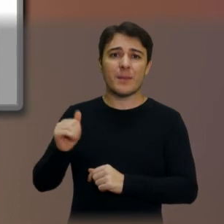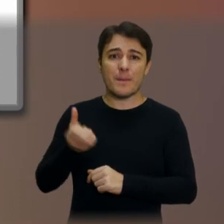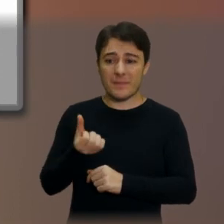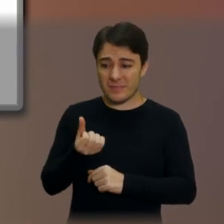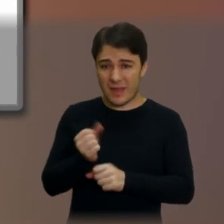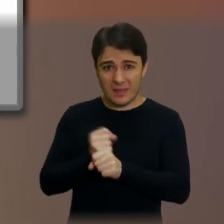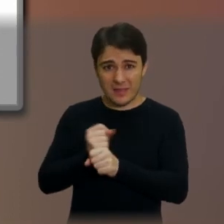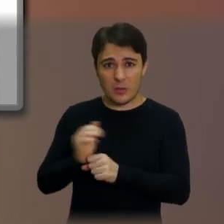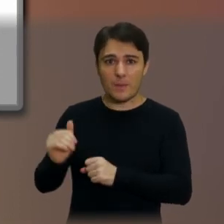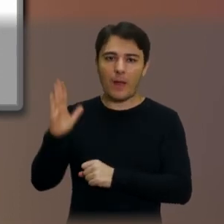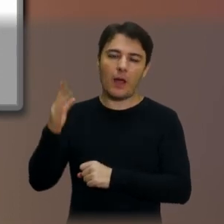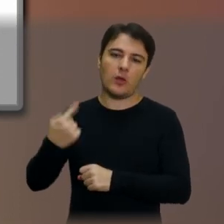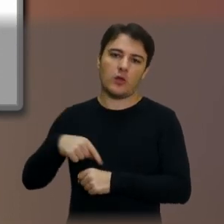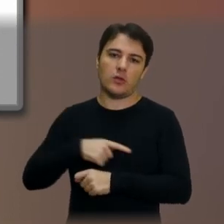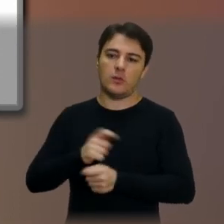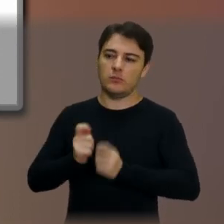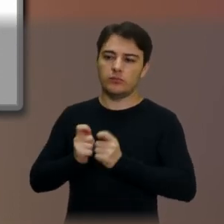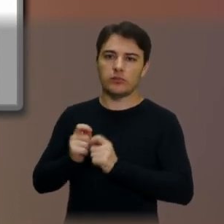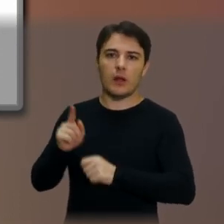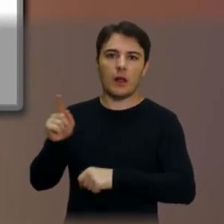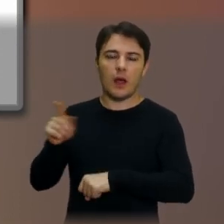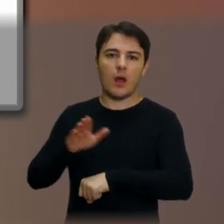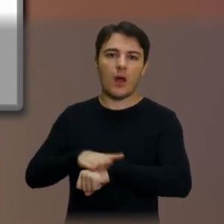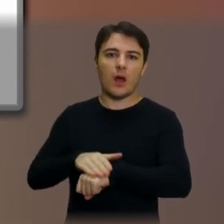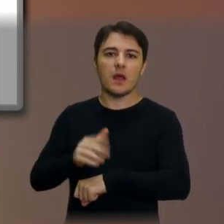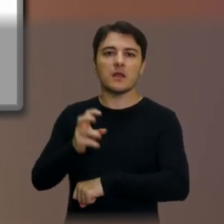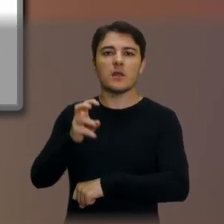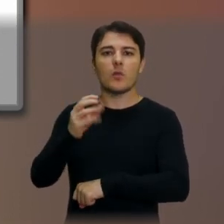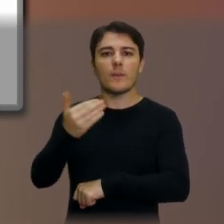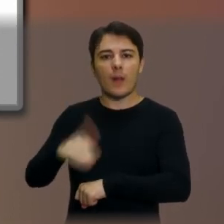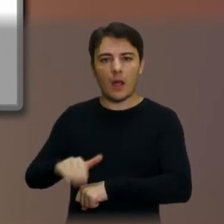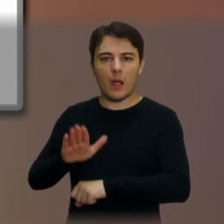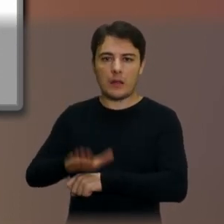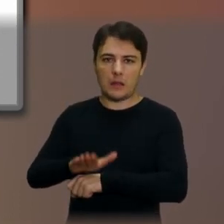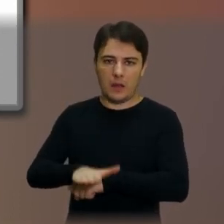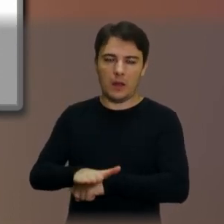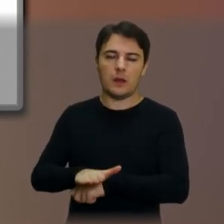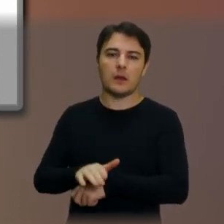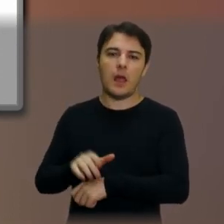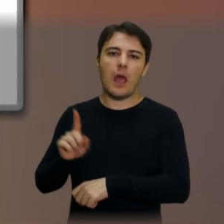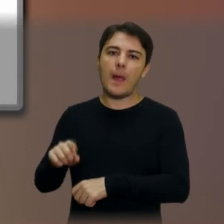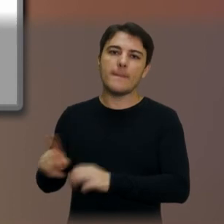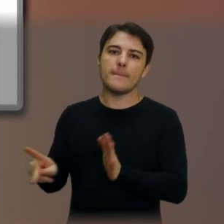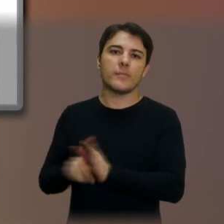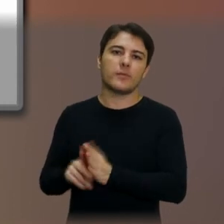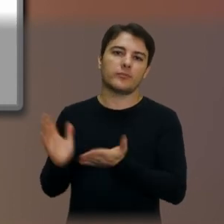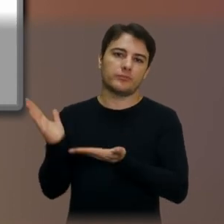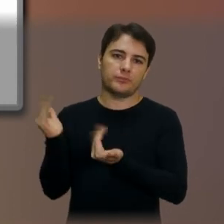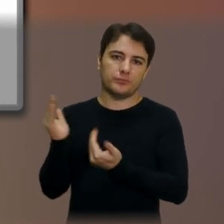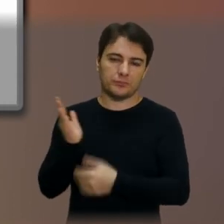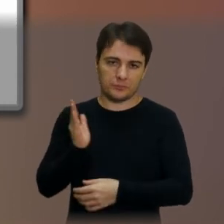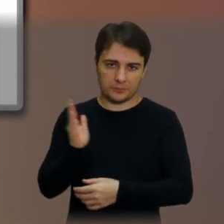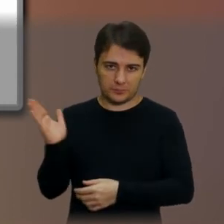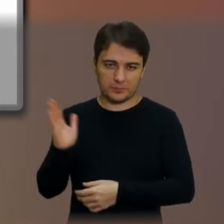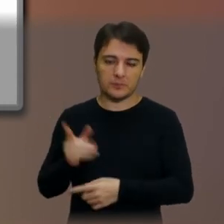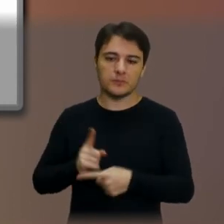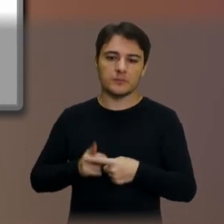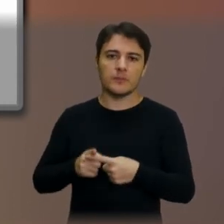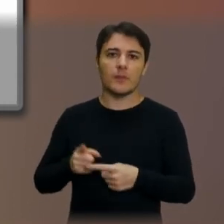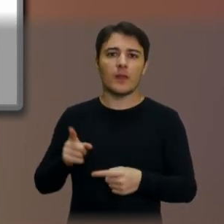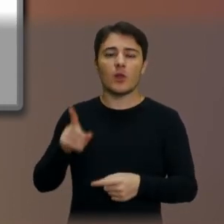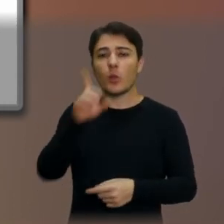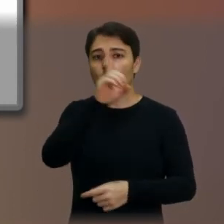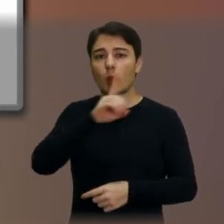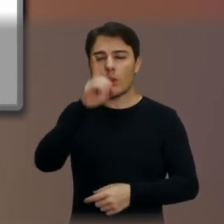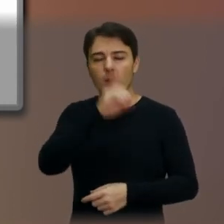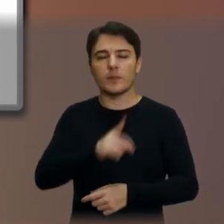tocou ali na Santa Cruz na missa das 17 e 31 missa trazida para os jovens na época em que nós tocávamos